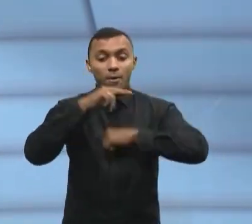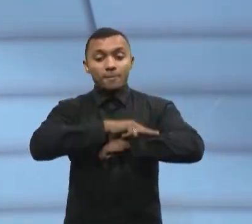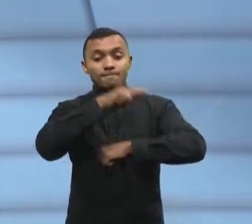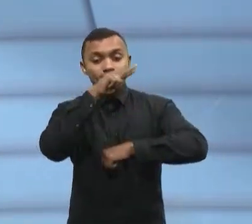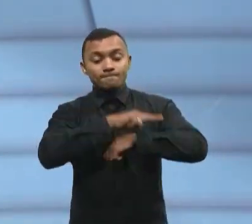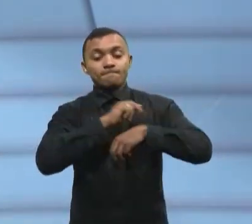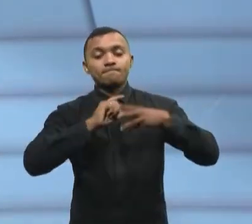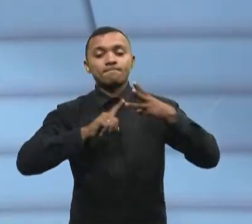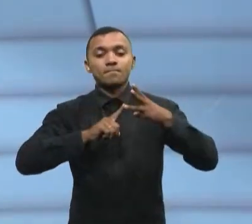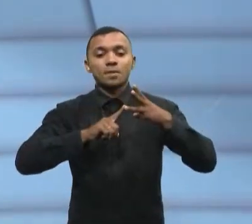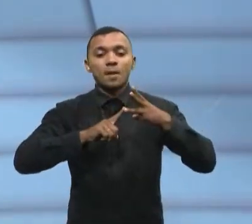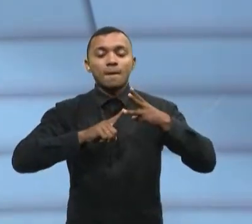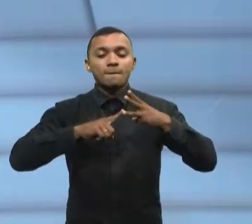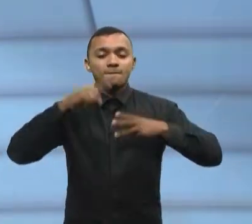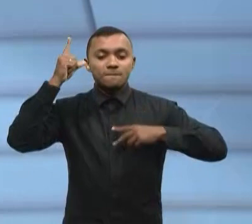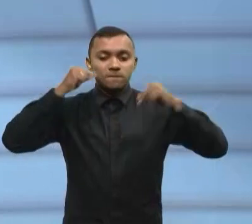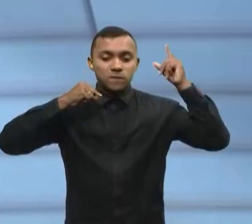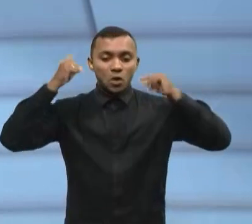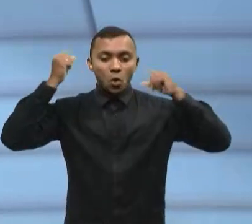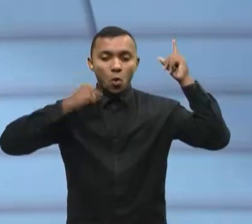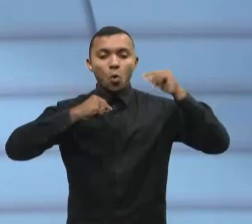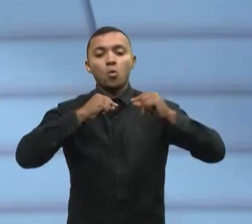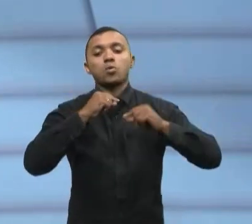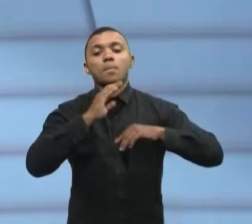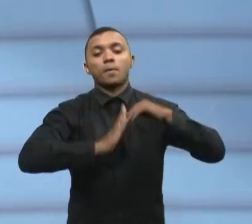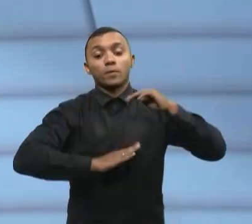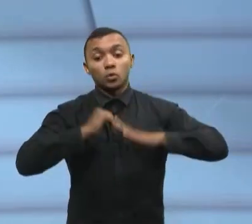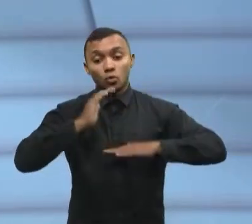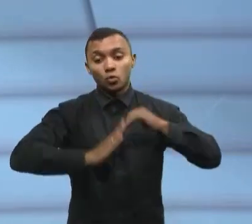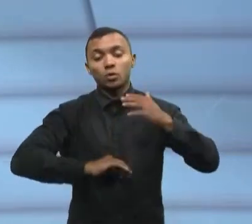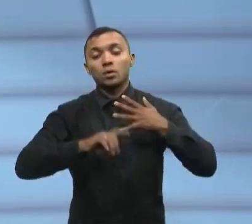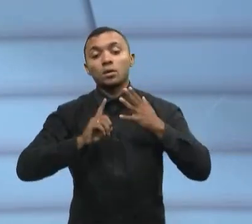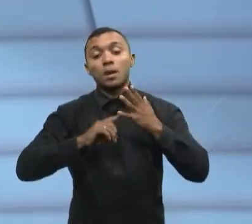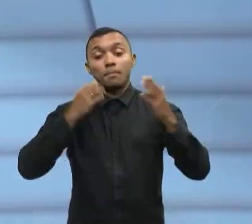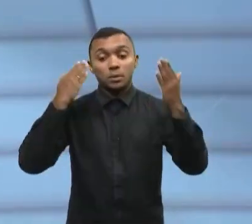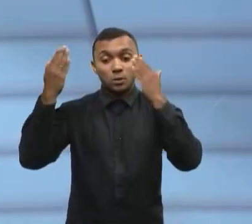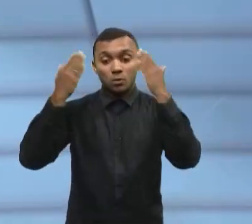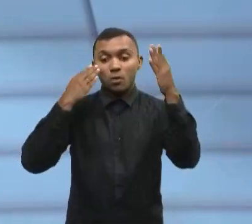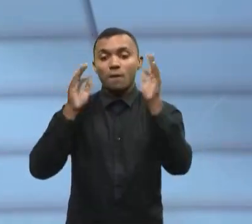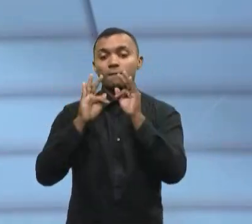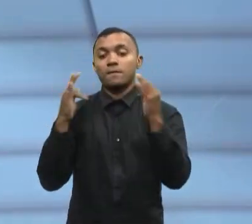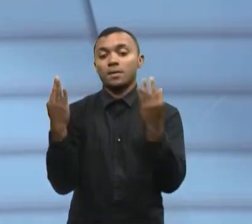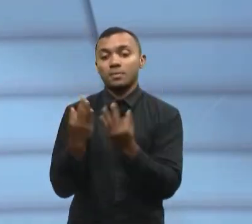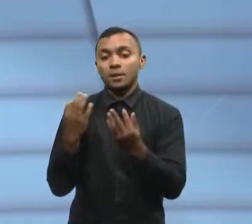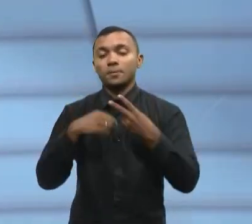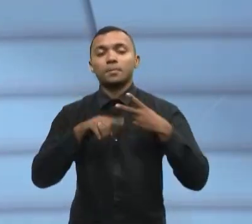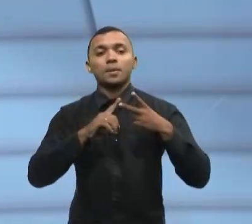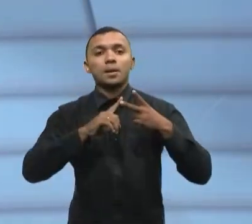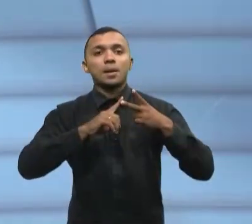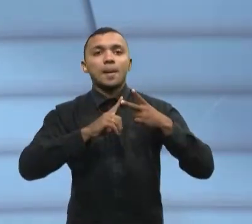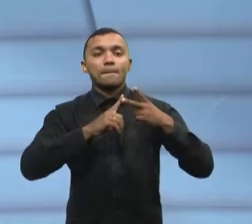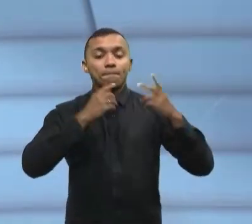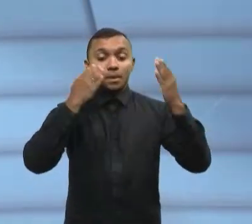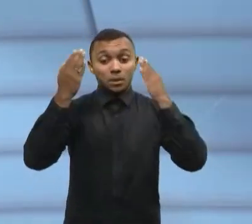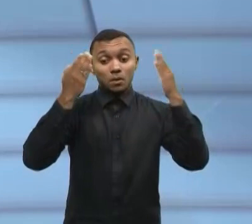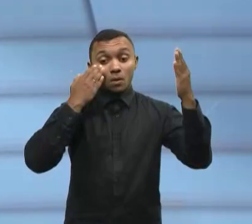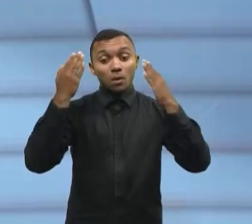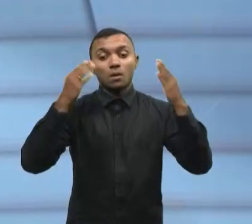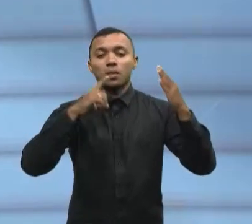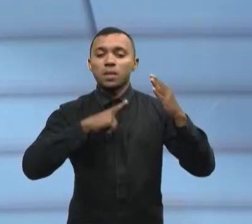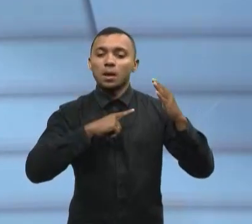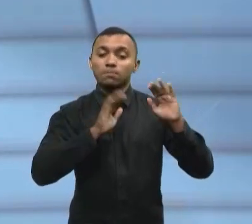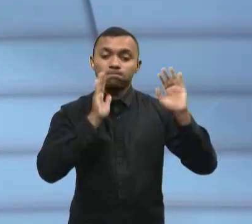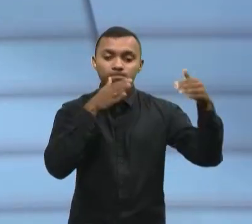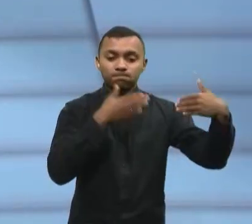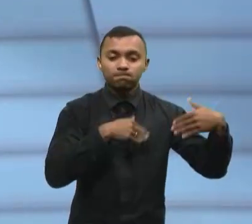fono, terapeuta ocupacional com integração sensorial, psicólogo da família, psicólogos de abordagens diferentes de